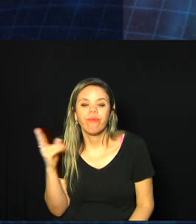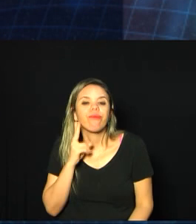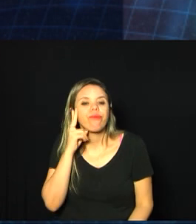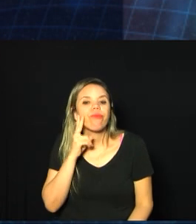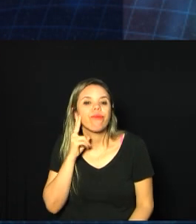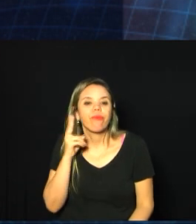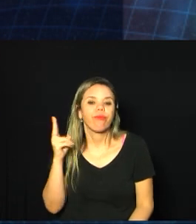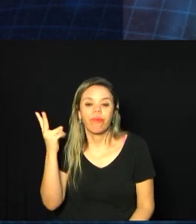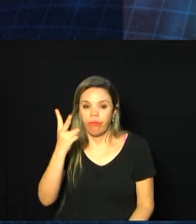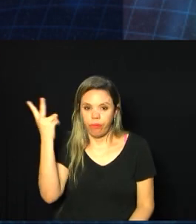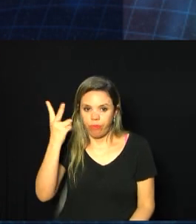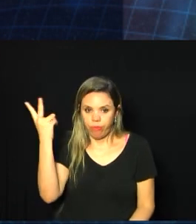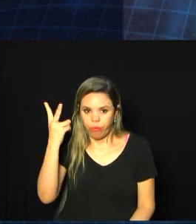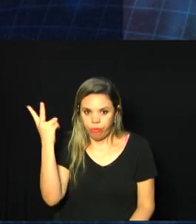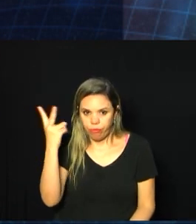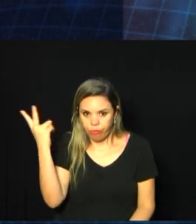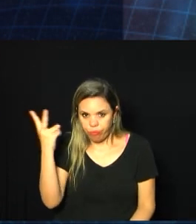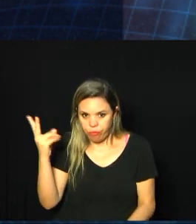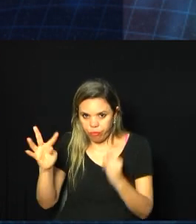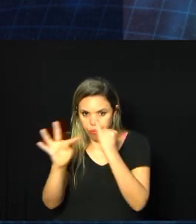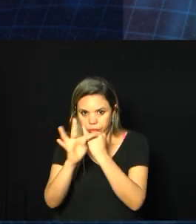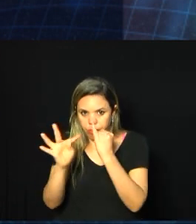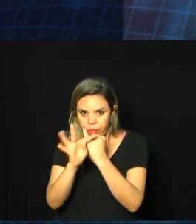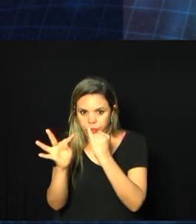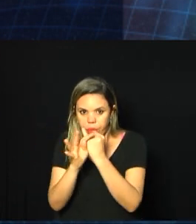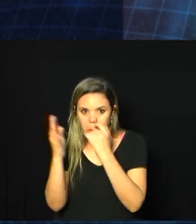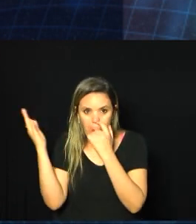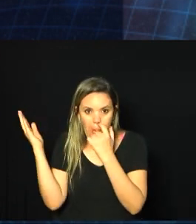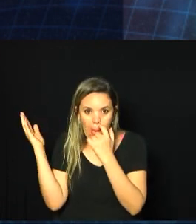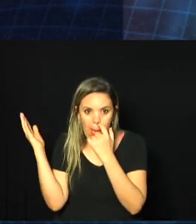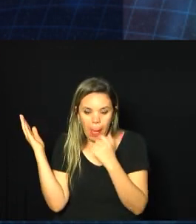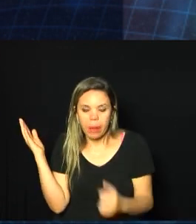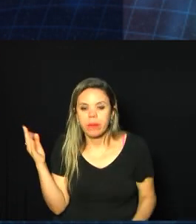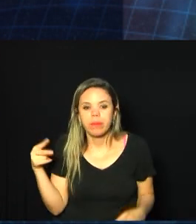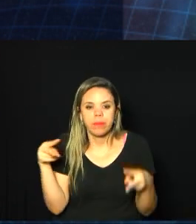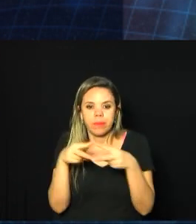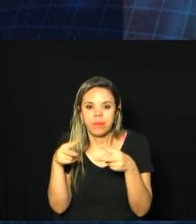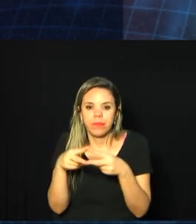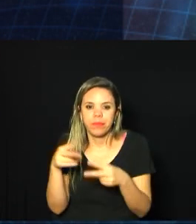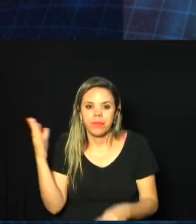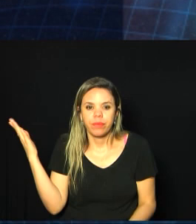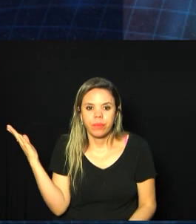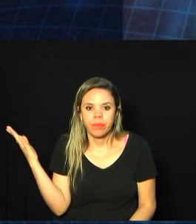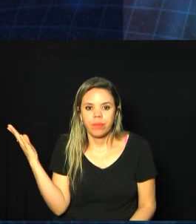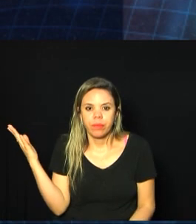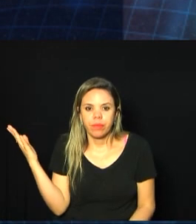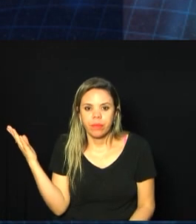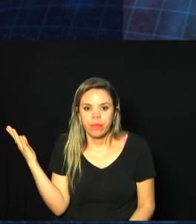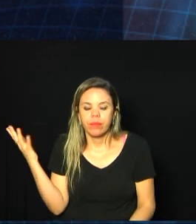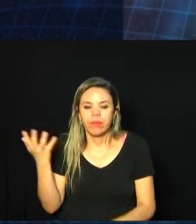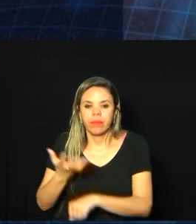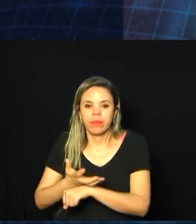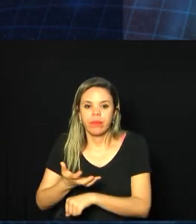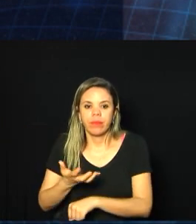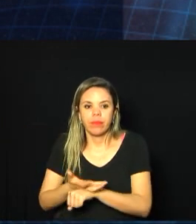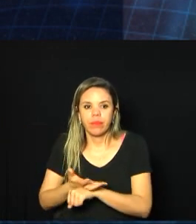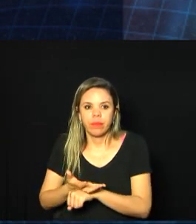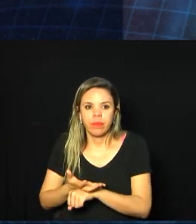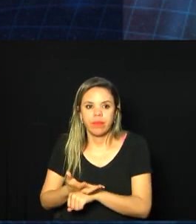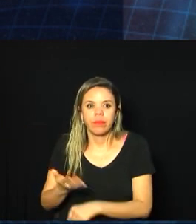736, Valinhos 405, Itatiba 325, Paulínia 305, Nova